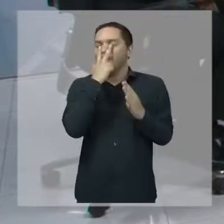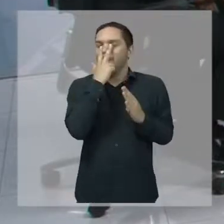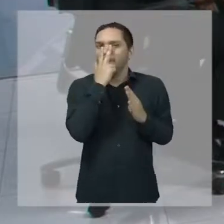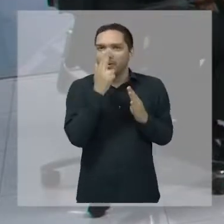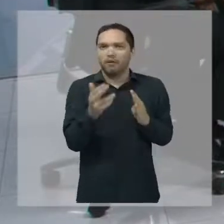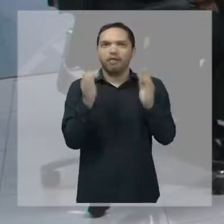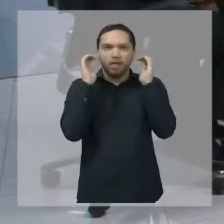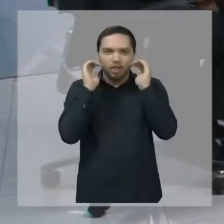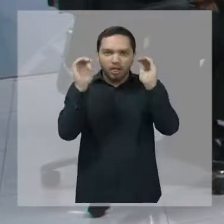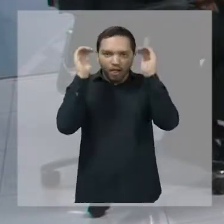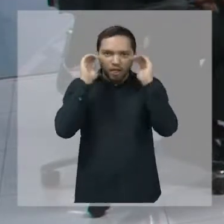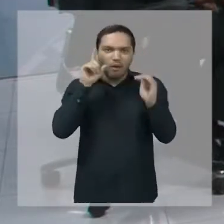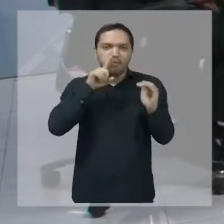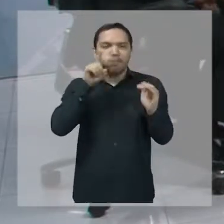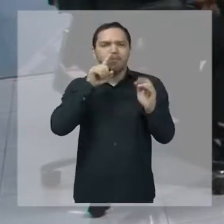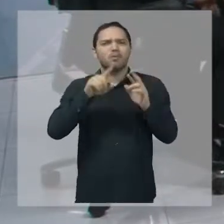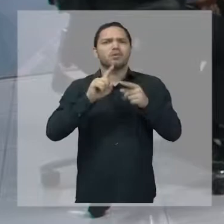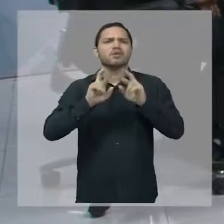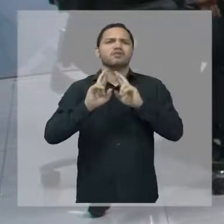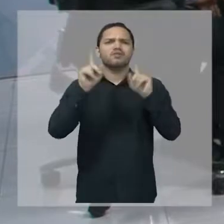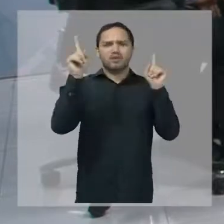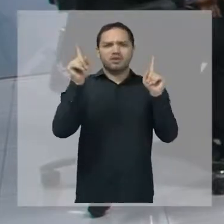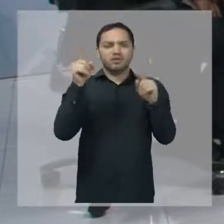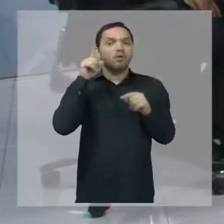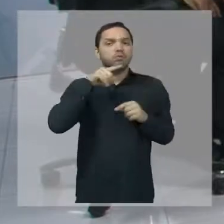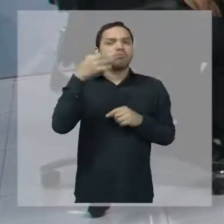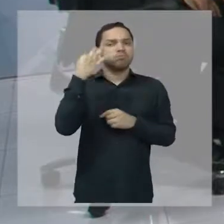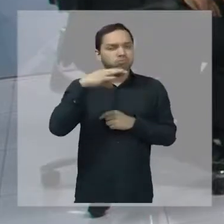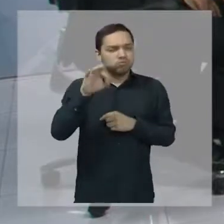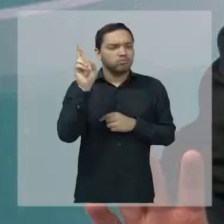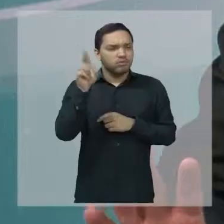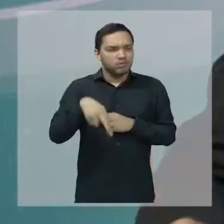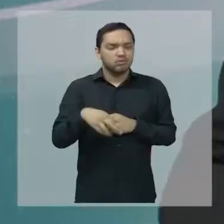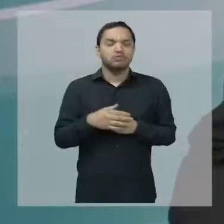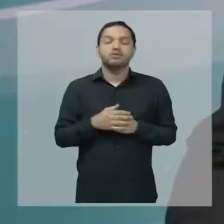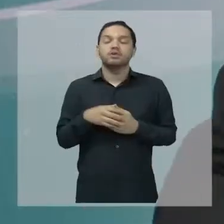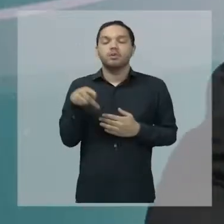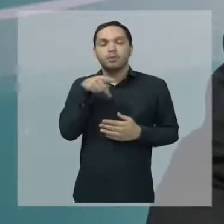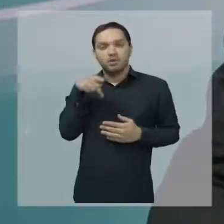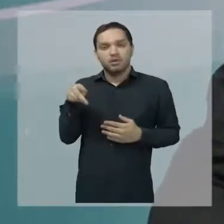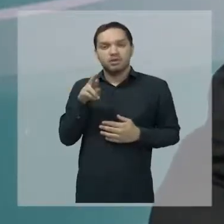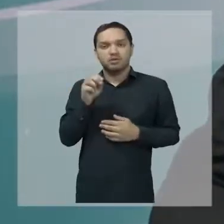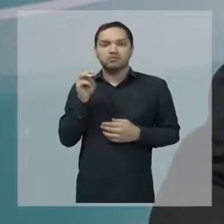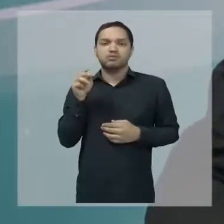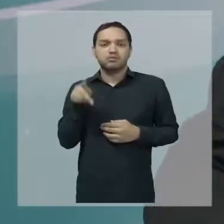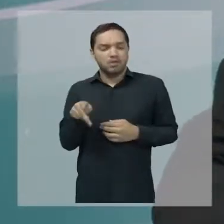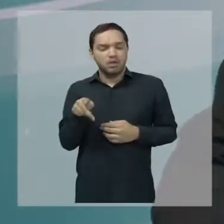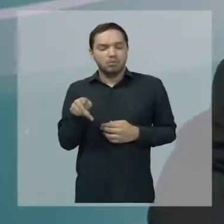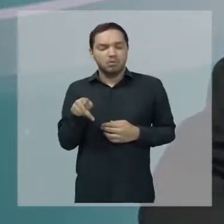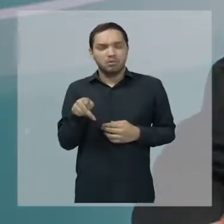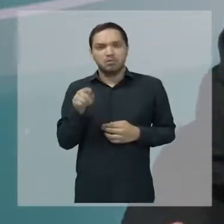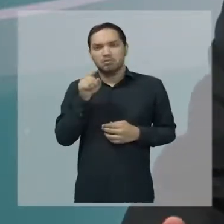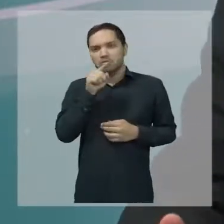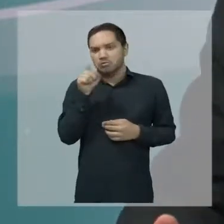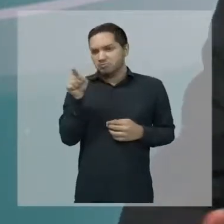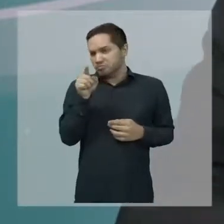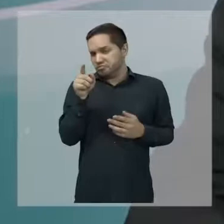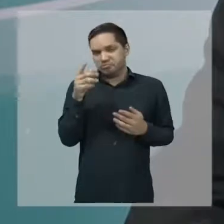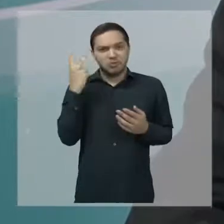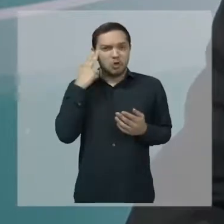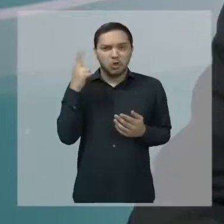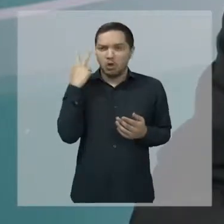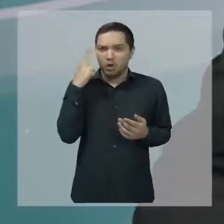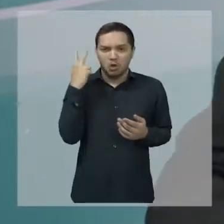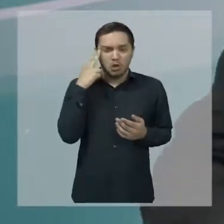não necessariamente corresponde ao nosso. A americana está correta, sim. Então, o que o presidente Trump fez não representa